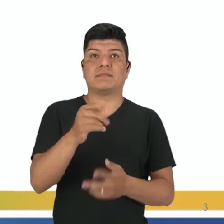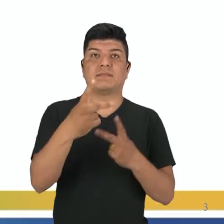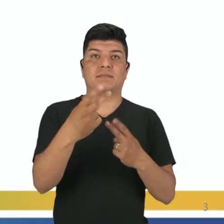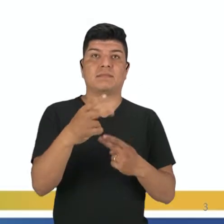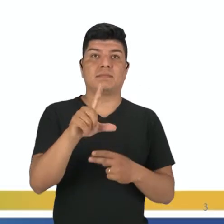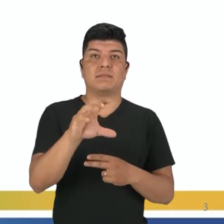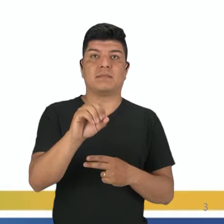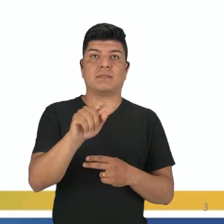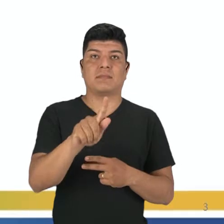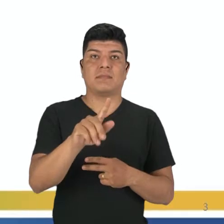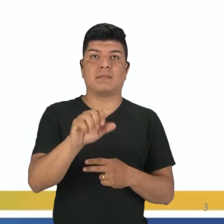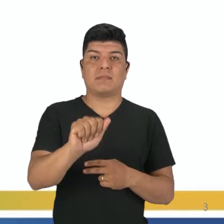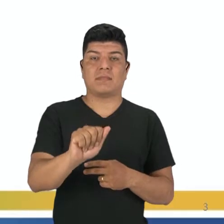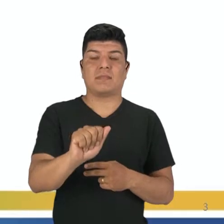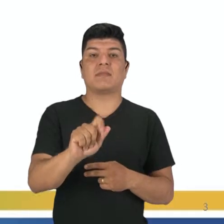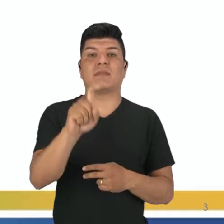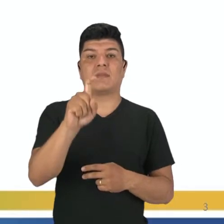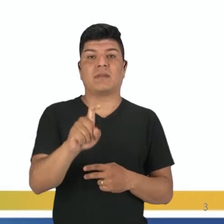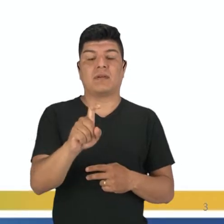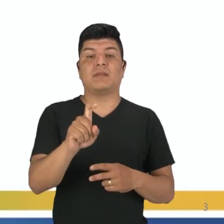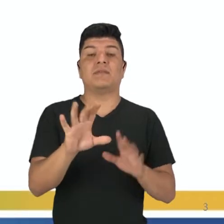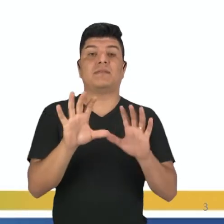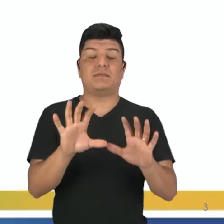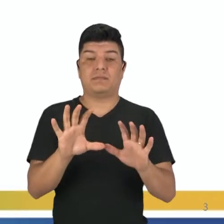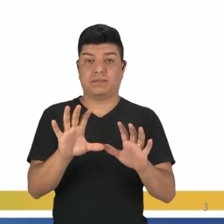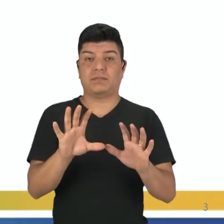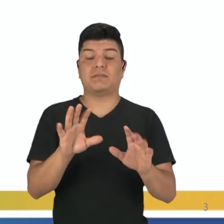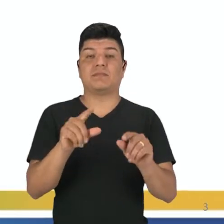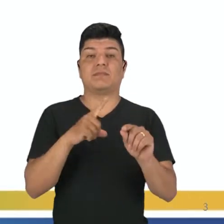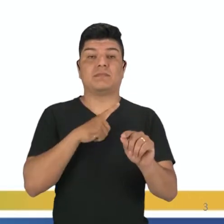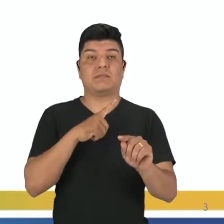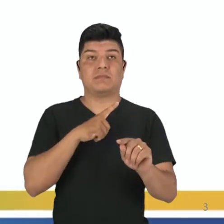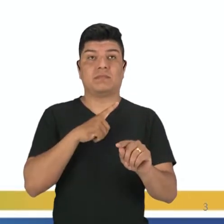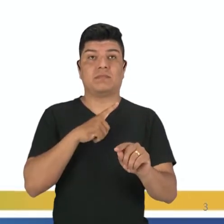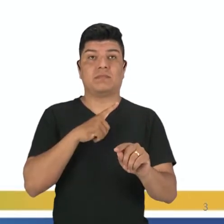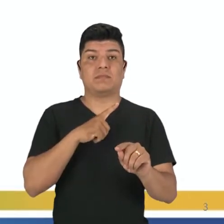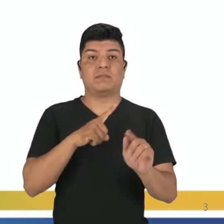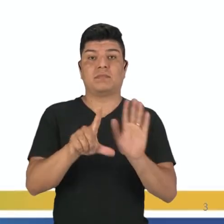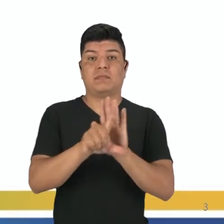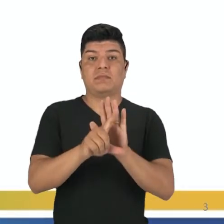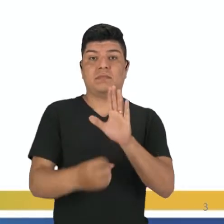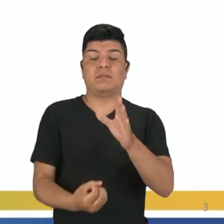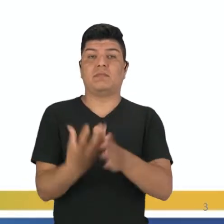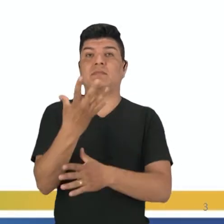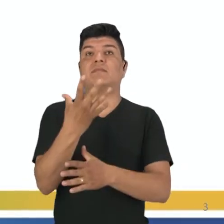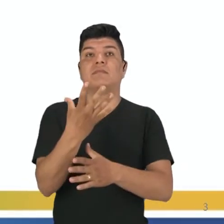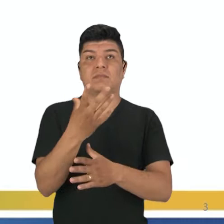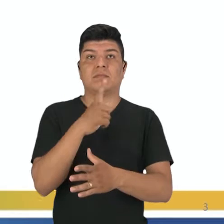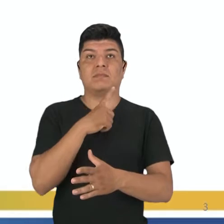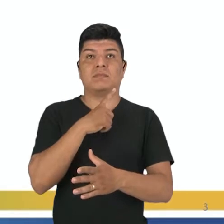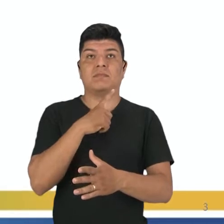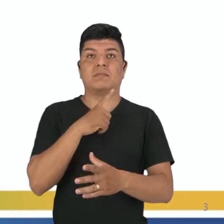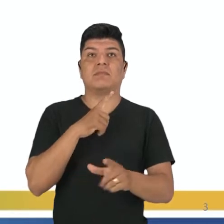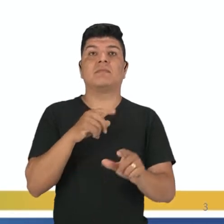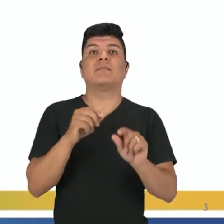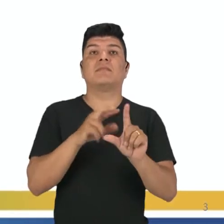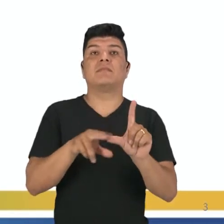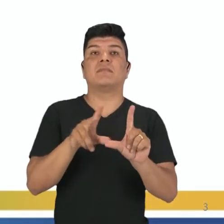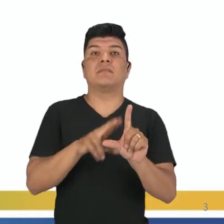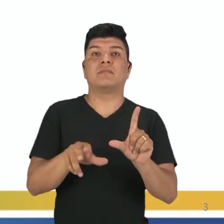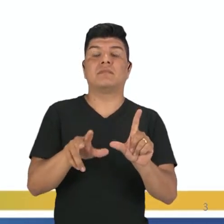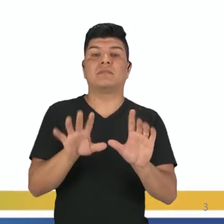x na base a. Então essa notação de uma função em que na lei de formação dela aparece um logaritmo,